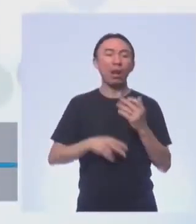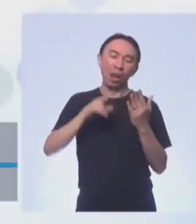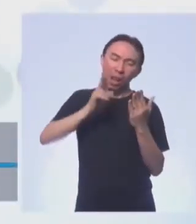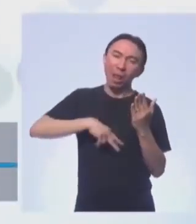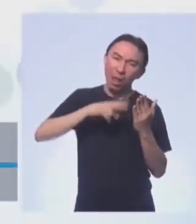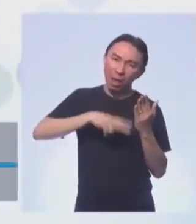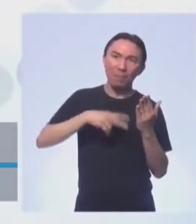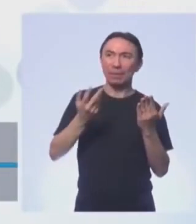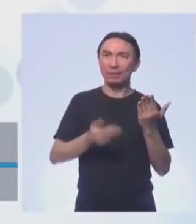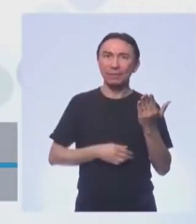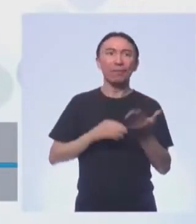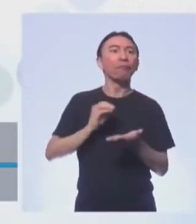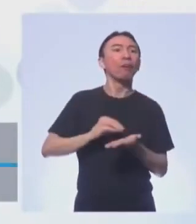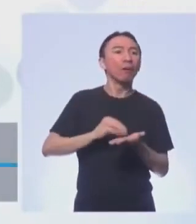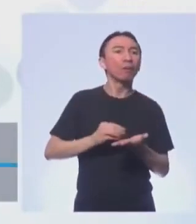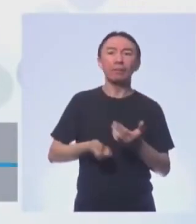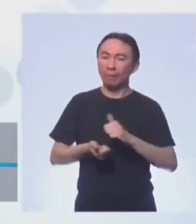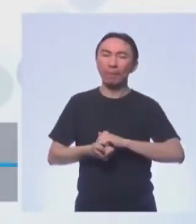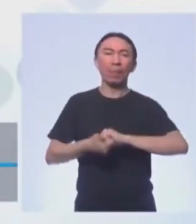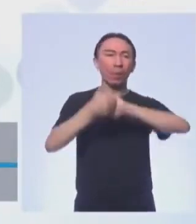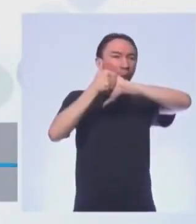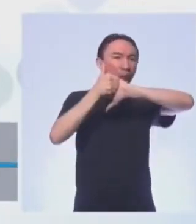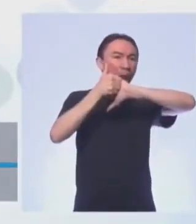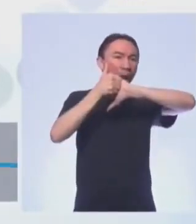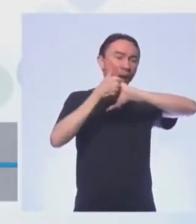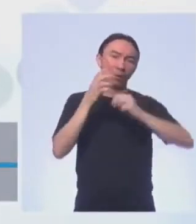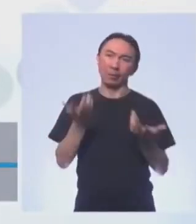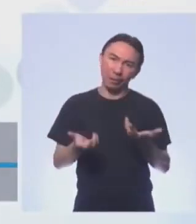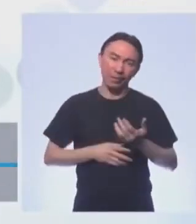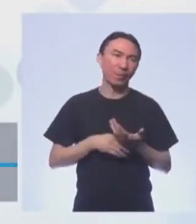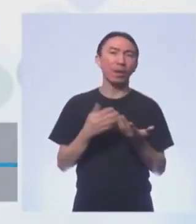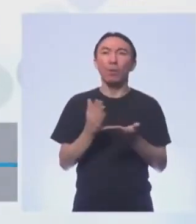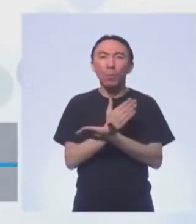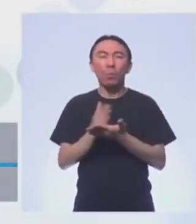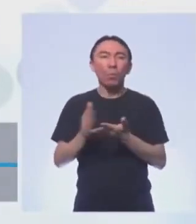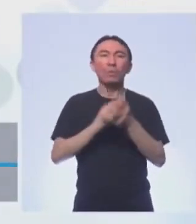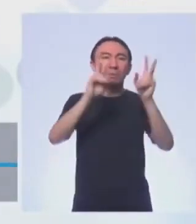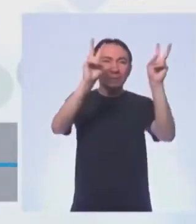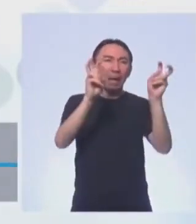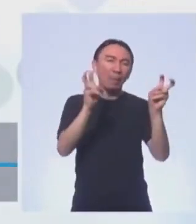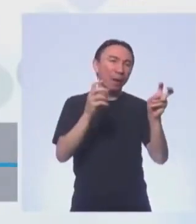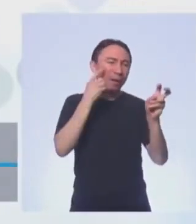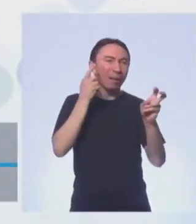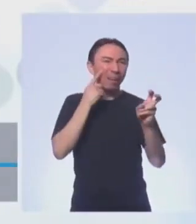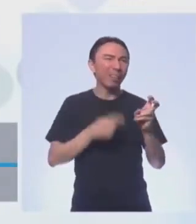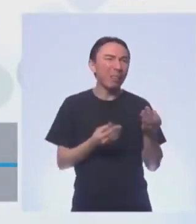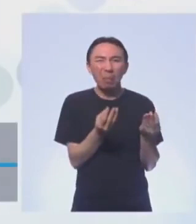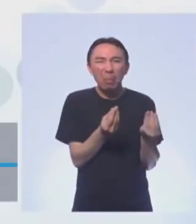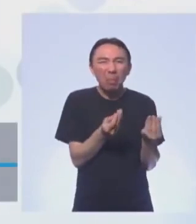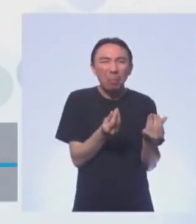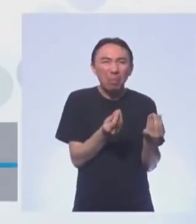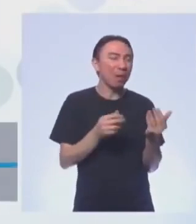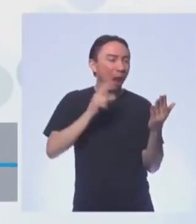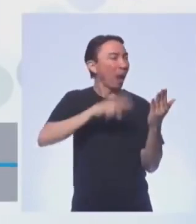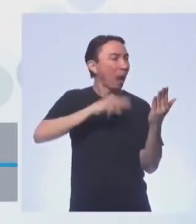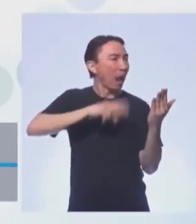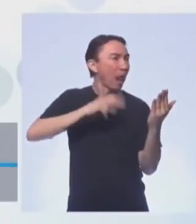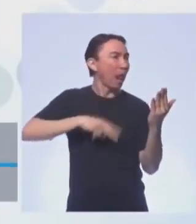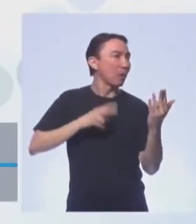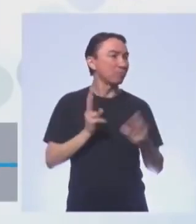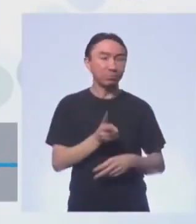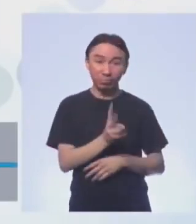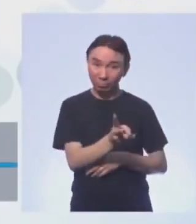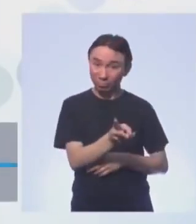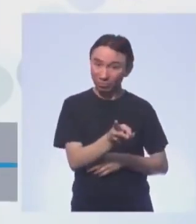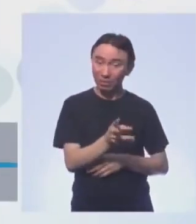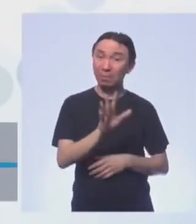mais fracionadas, leituras mais voltadas para outros temas que são mais fúteis, talvez, aí é uma discussão. Mas a gente lê. O que não